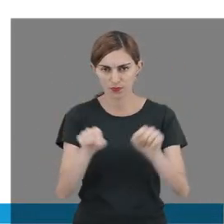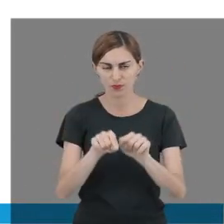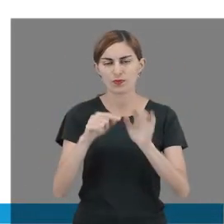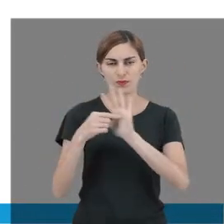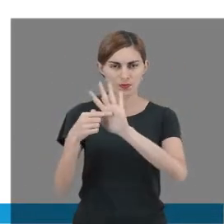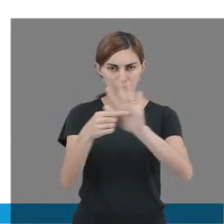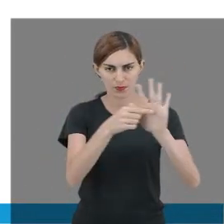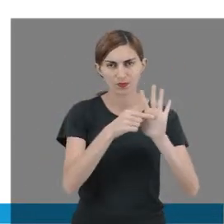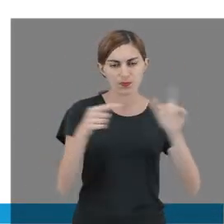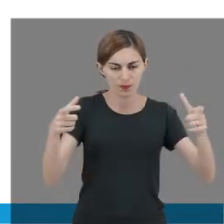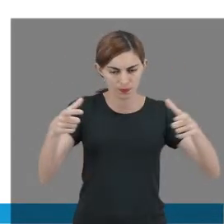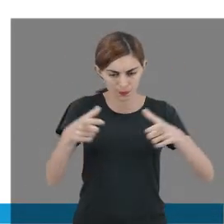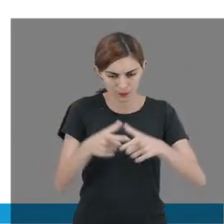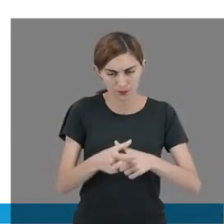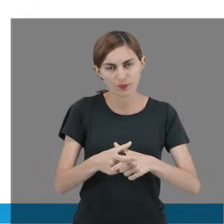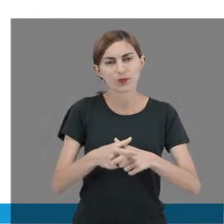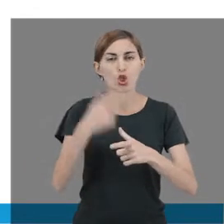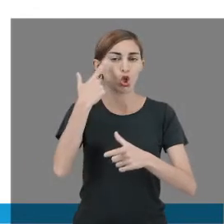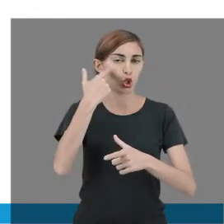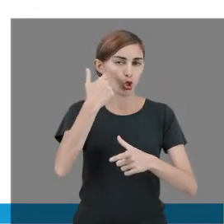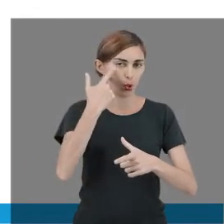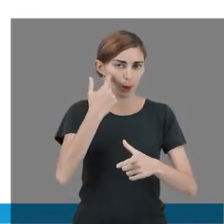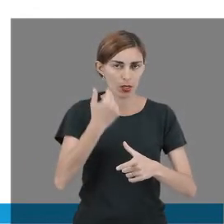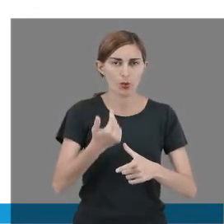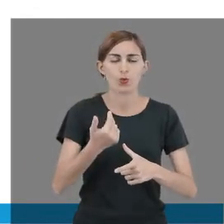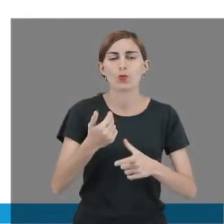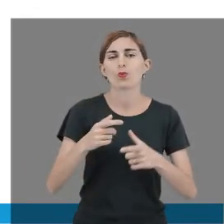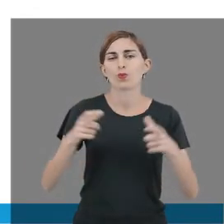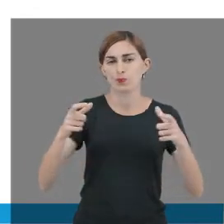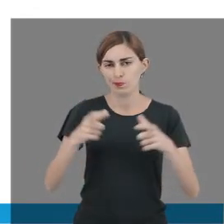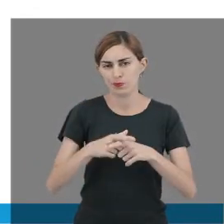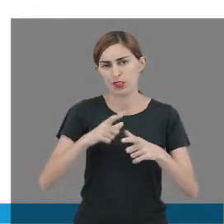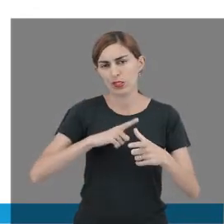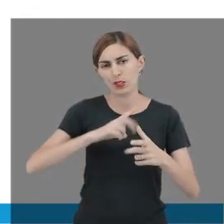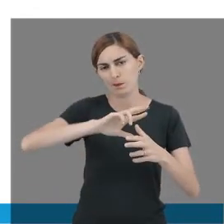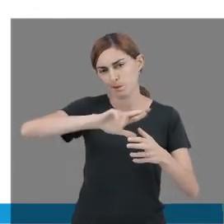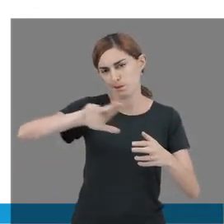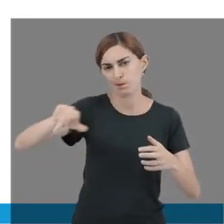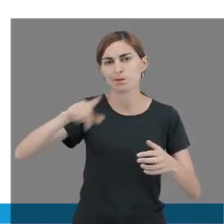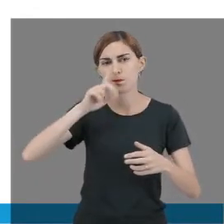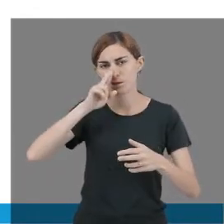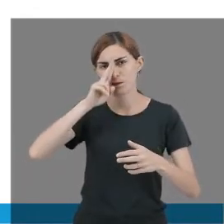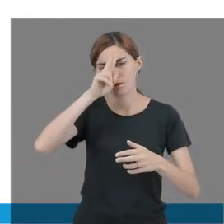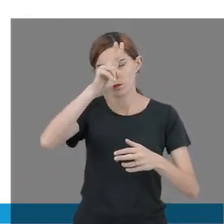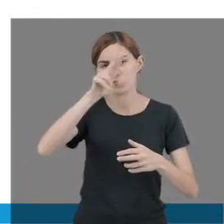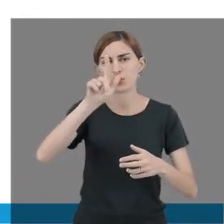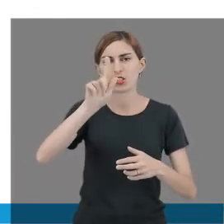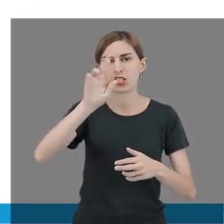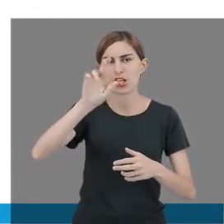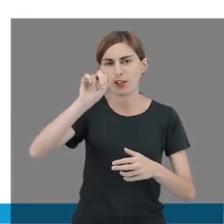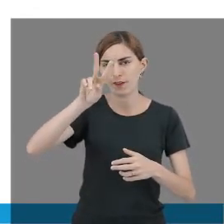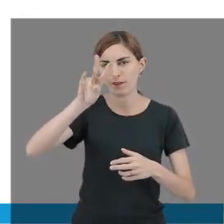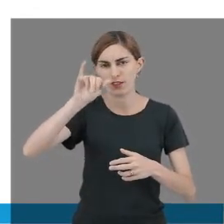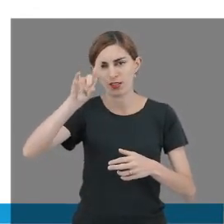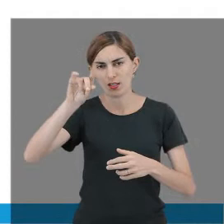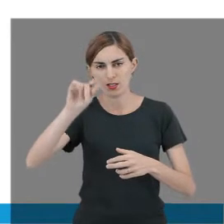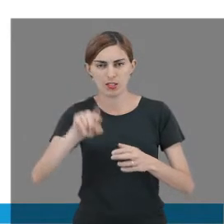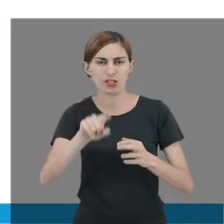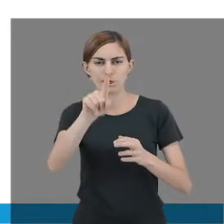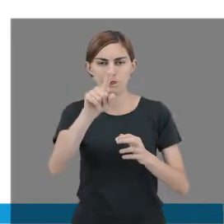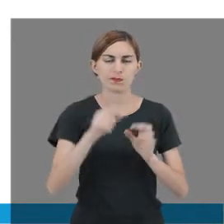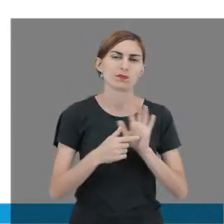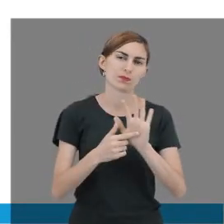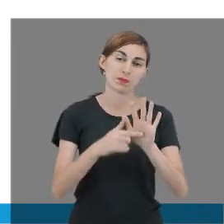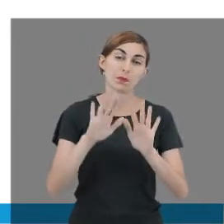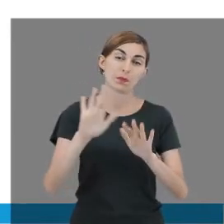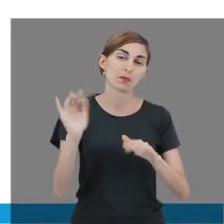liso, muito menor do que o tamanho normal, né? E aí você tem variações de gravidade, né? Aqui você tem um paciente que não é tão grave, mas o